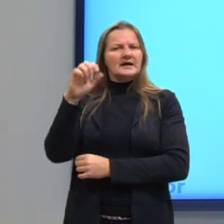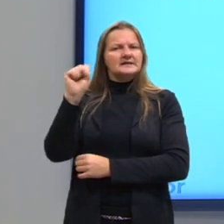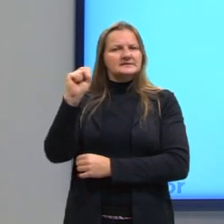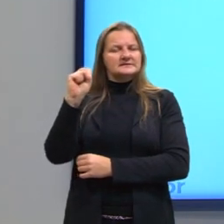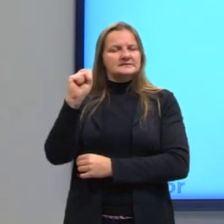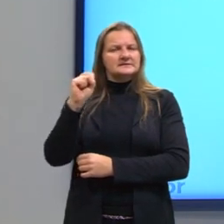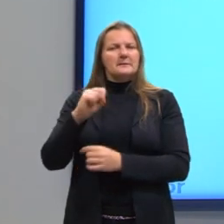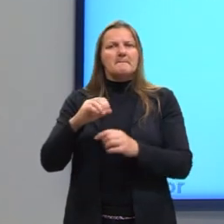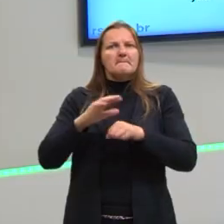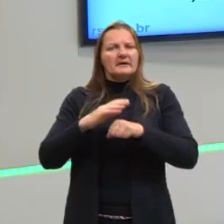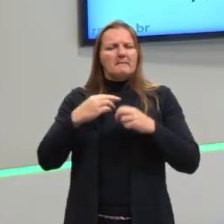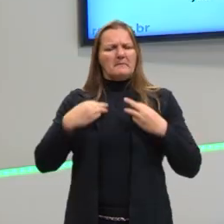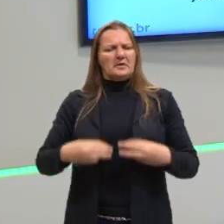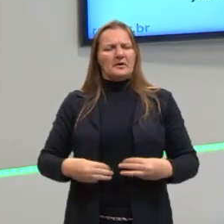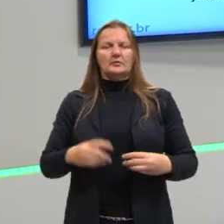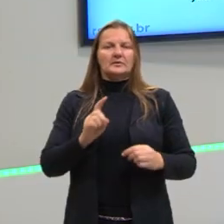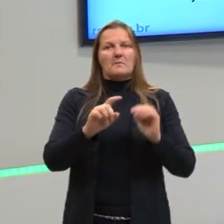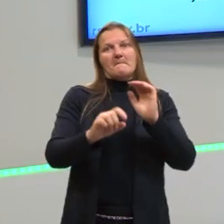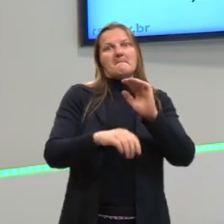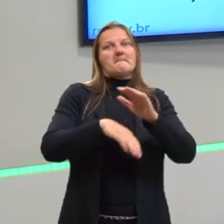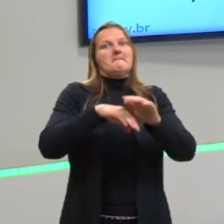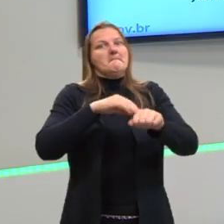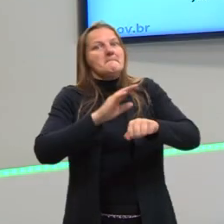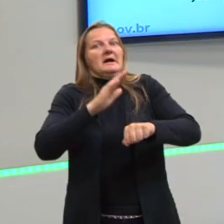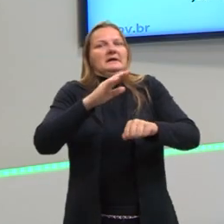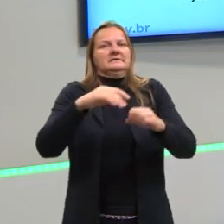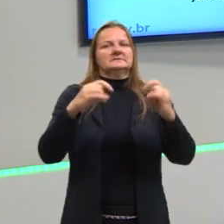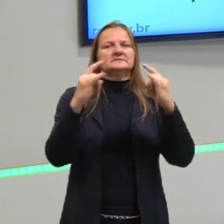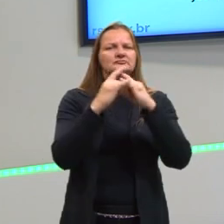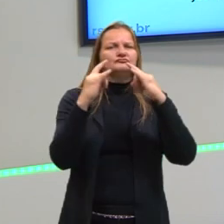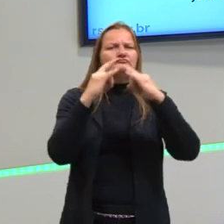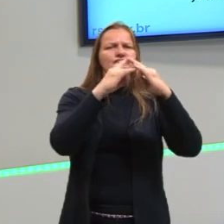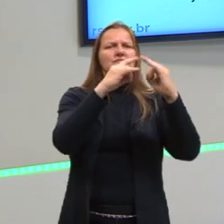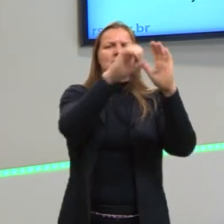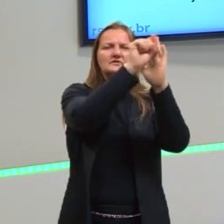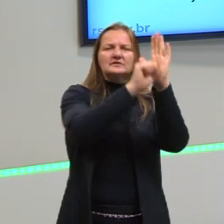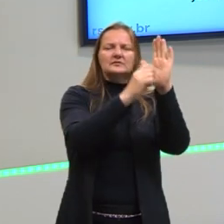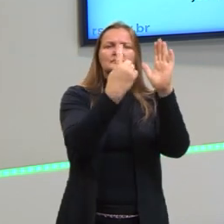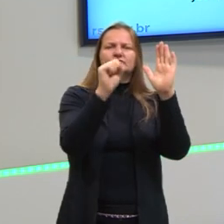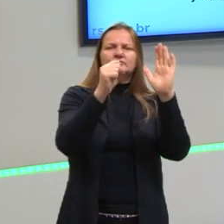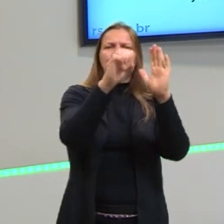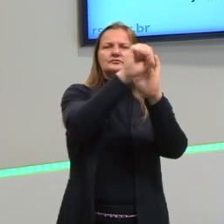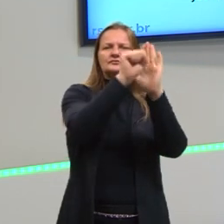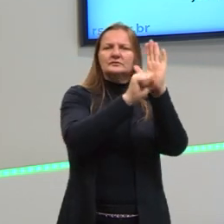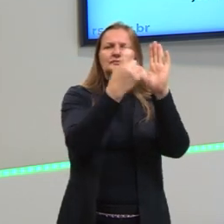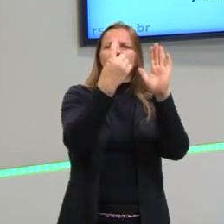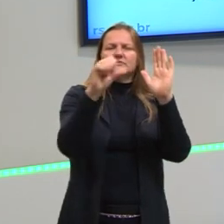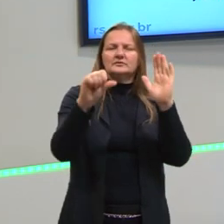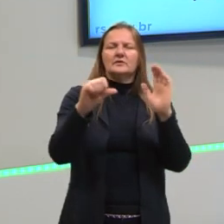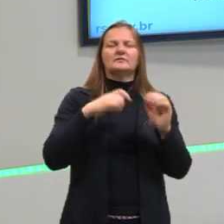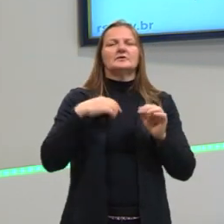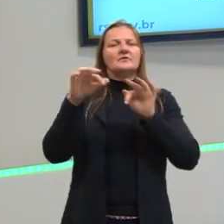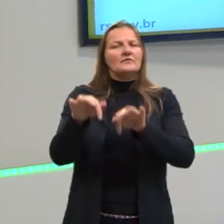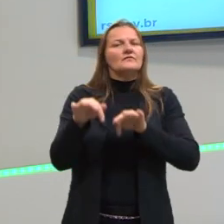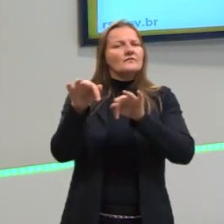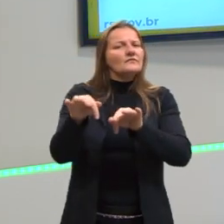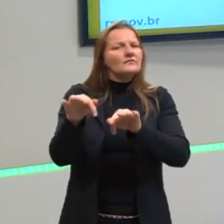estado instituição porque o estado-nação no século 18 19 algo ainda relativamente novo nos vemos o feudalismo